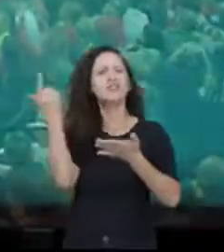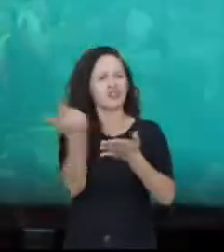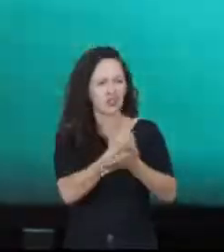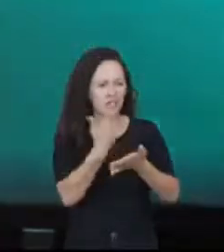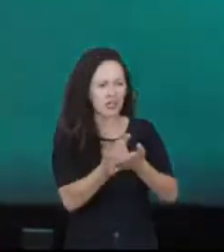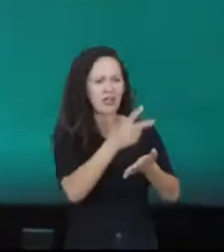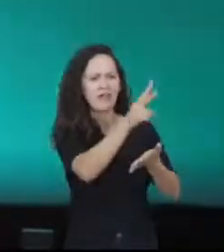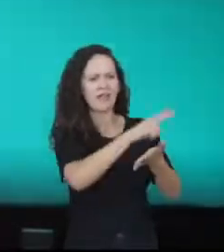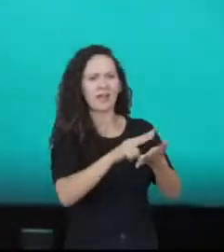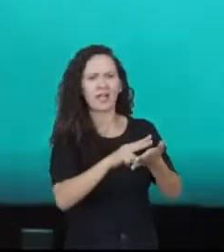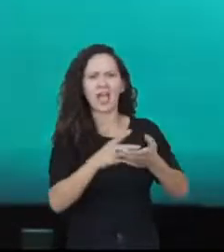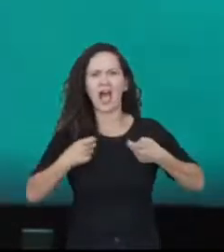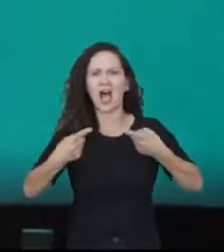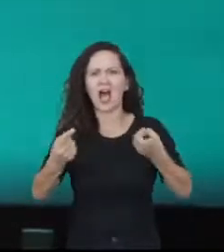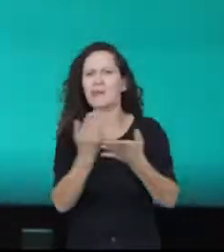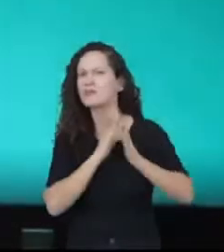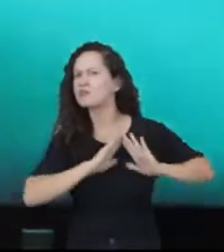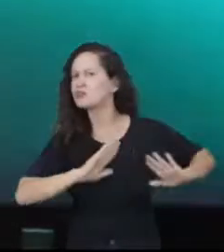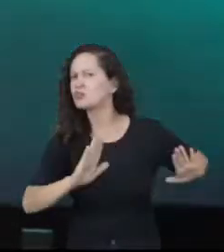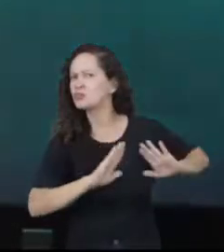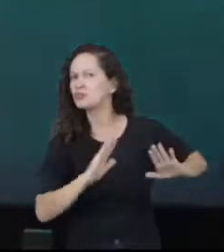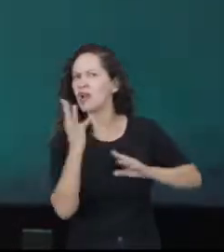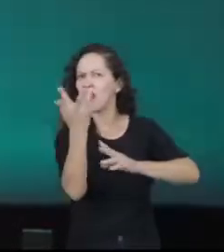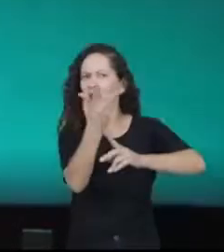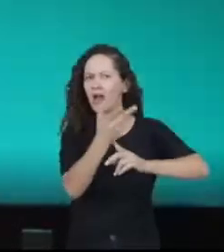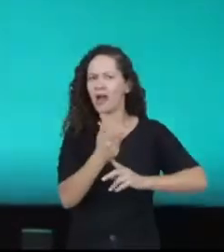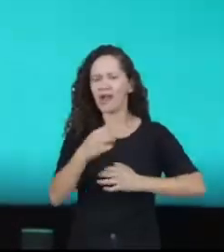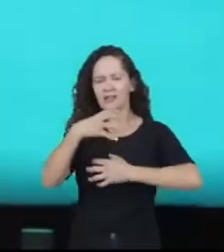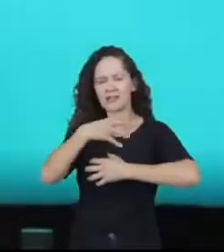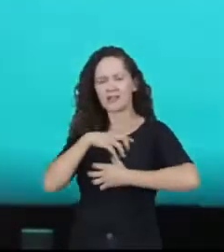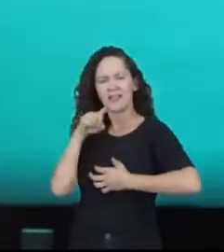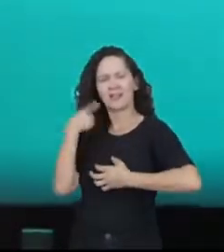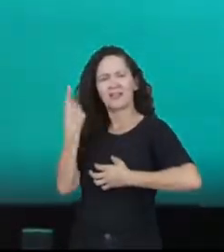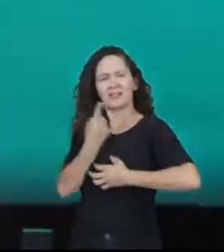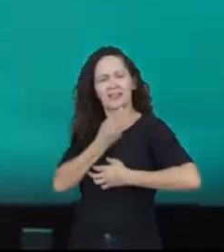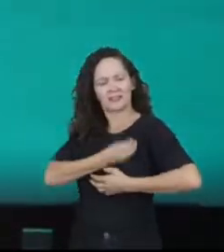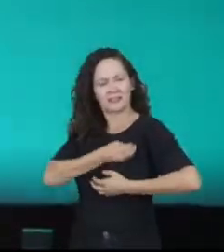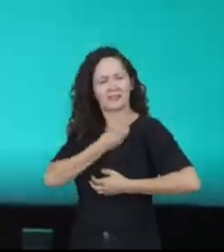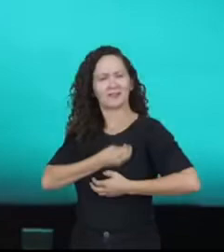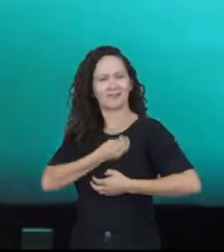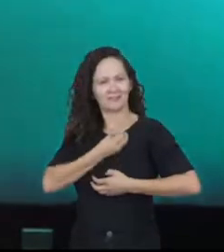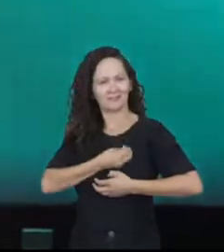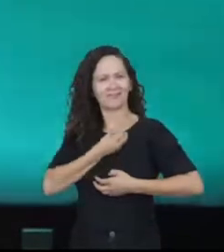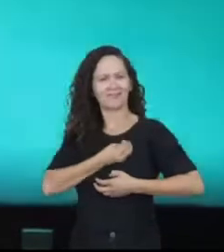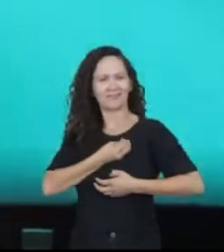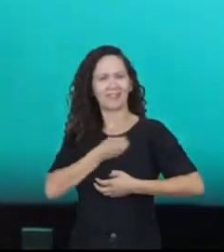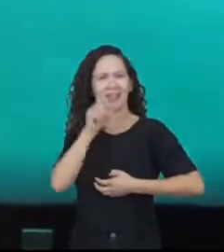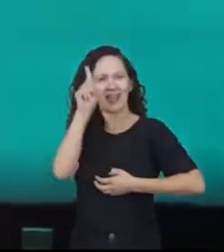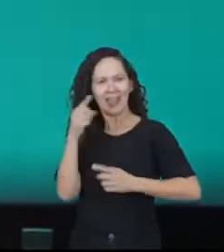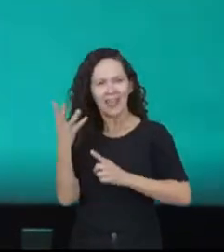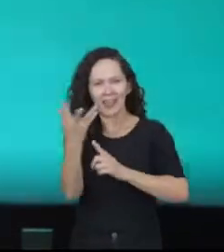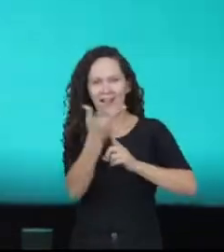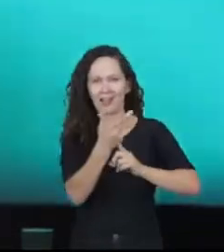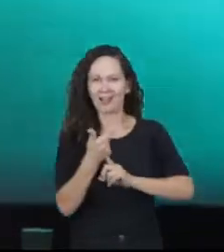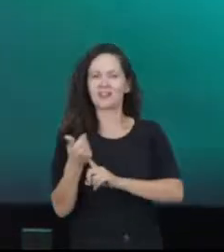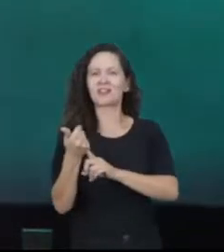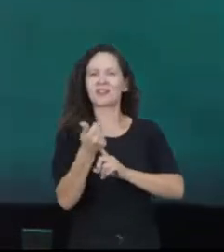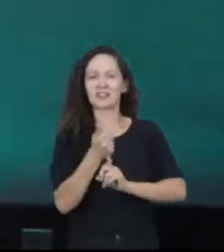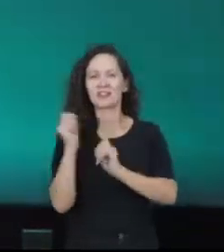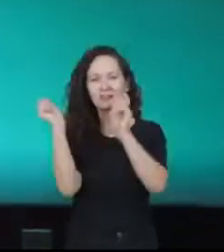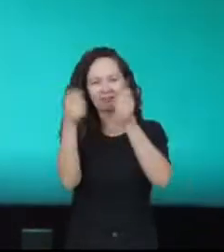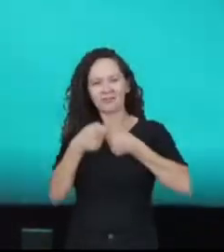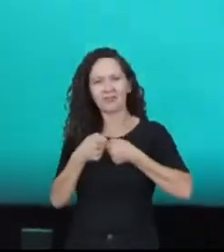armas. A arte preenche a nossa existência. Ela é, ao mesmo tempo, capaz de retratar